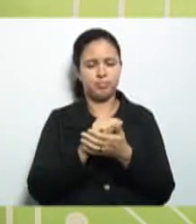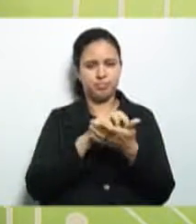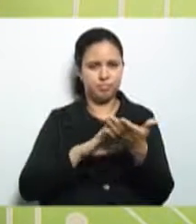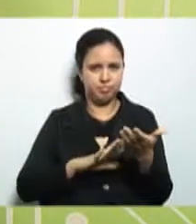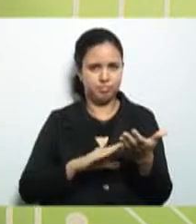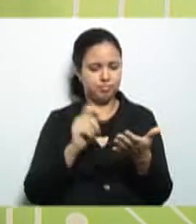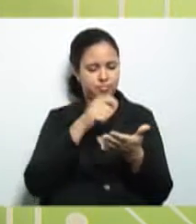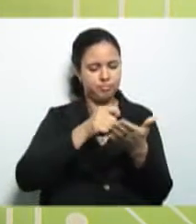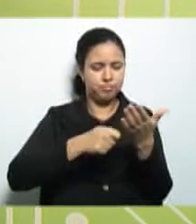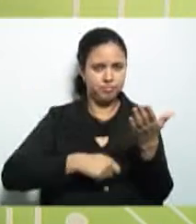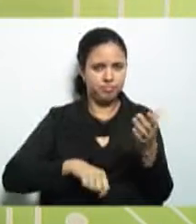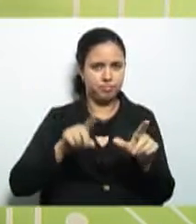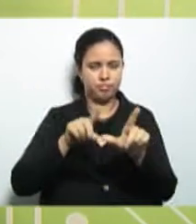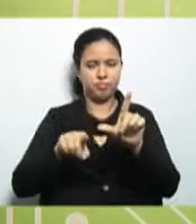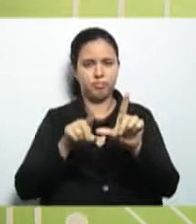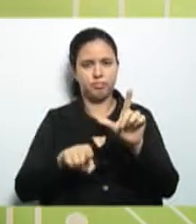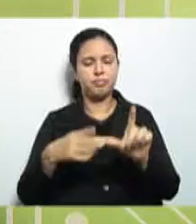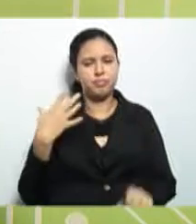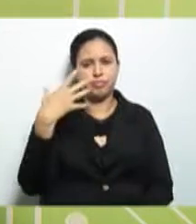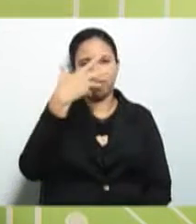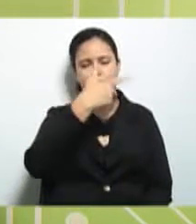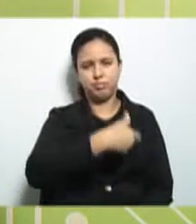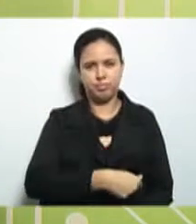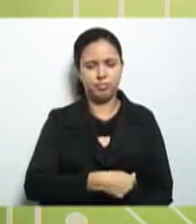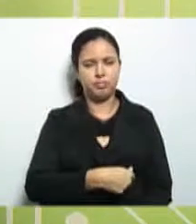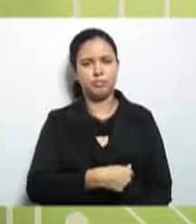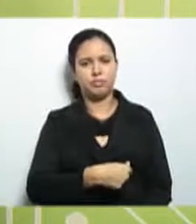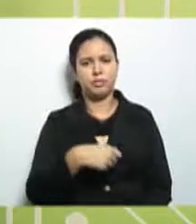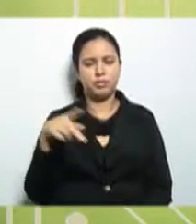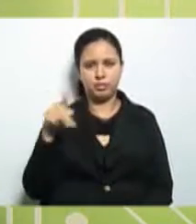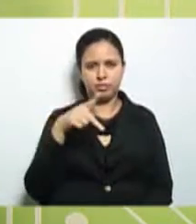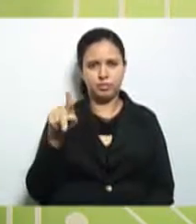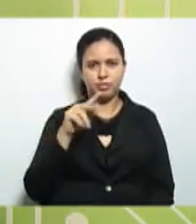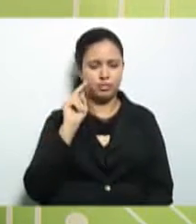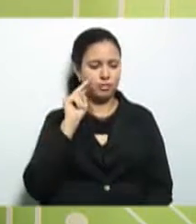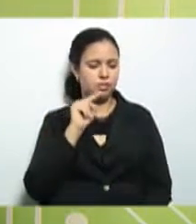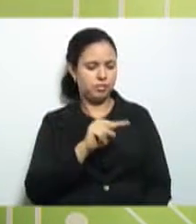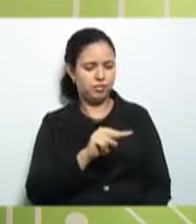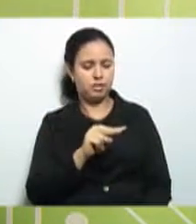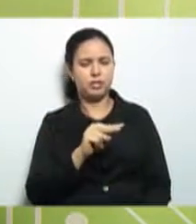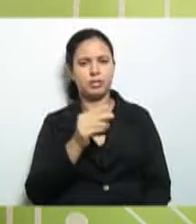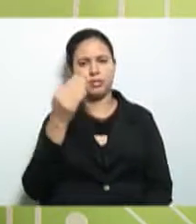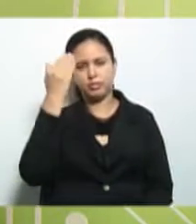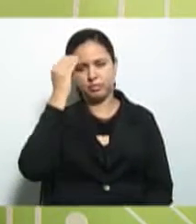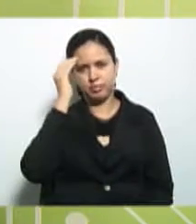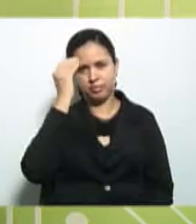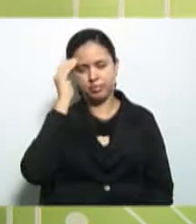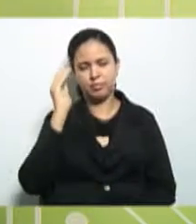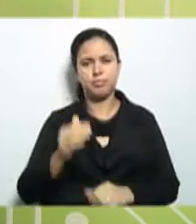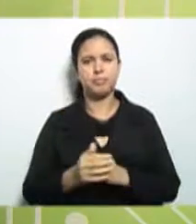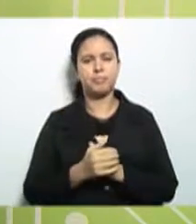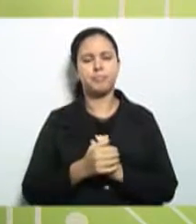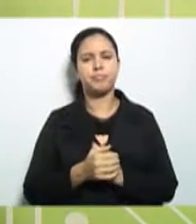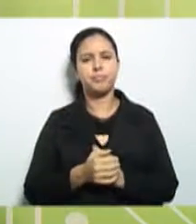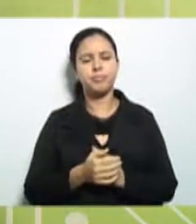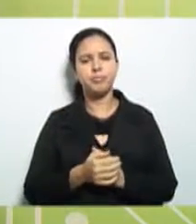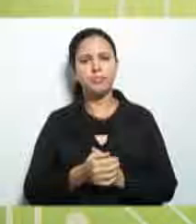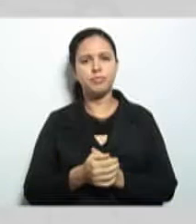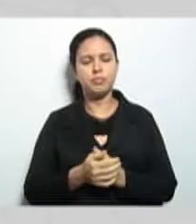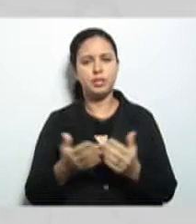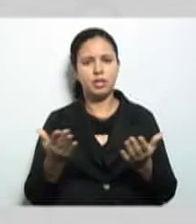bem bonita, bem legível, para o professor tutor aí poder compreender o que você está escrevendo. Vamos agora para a